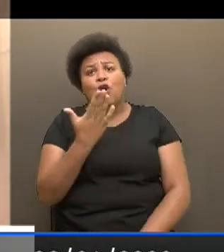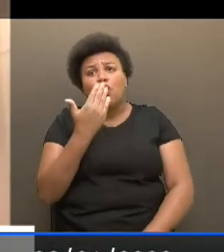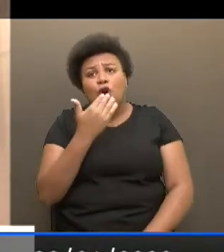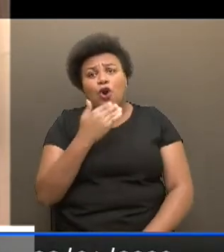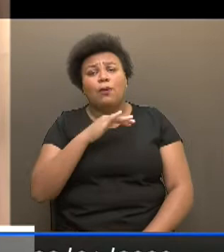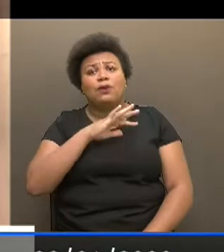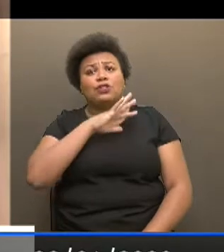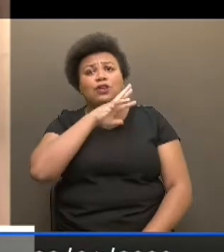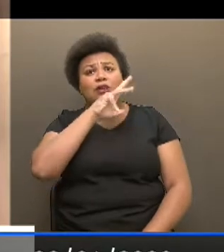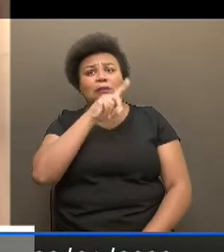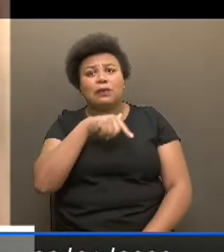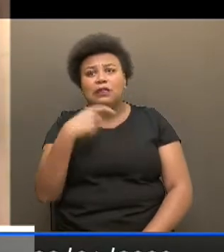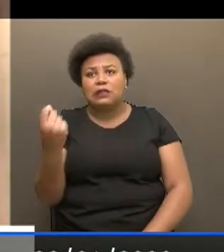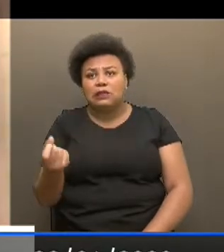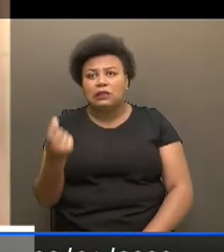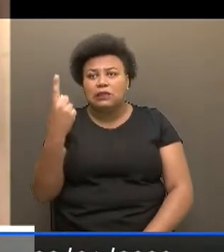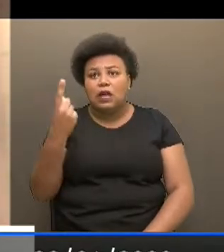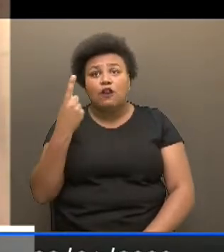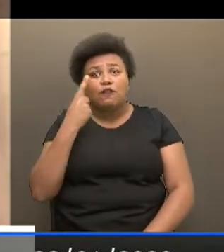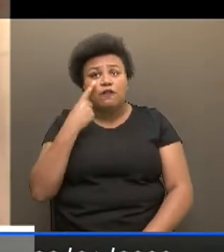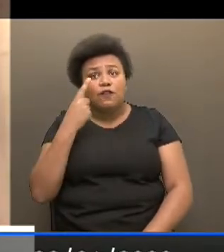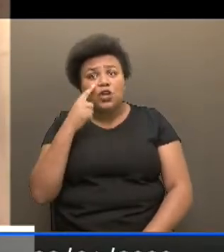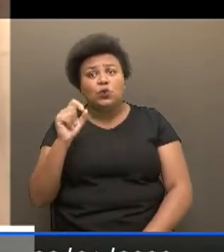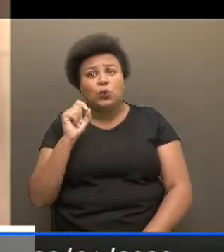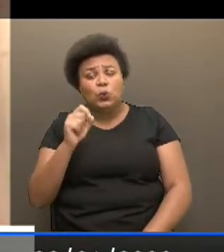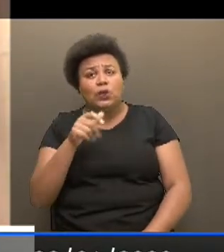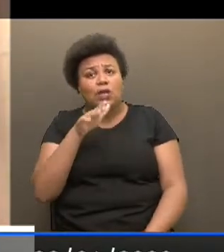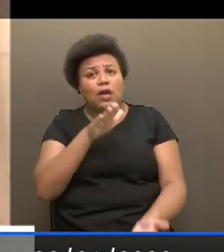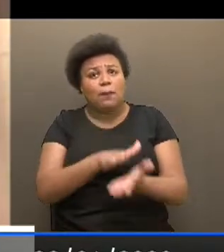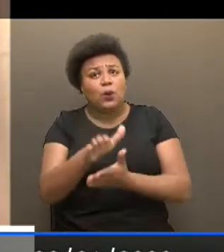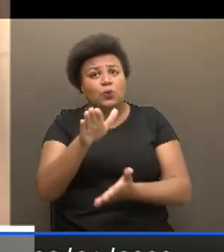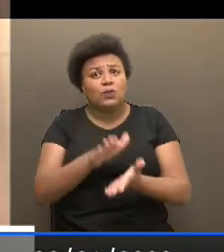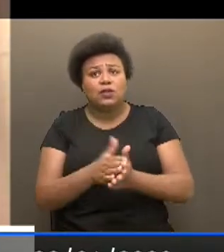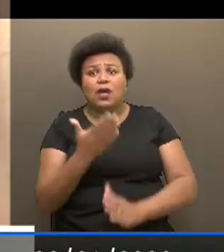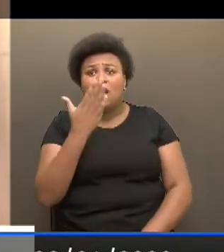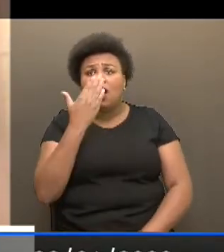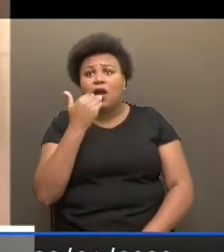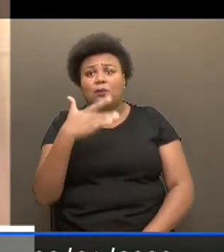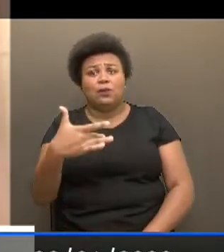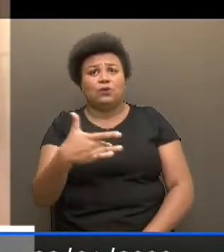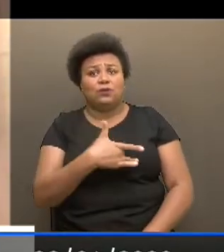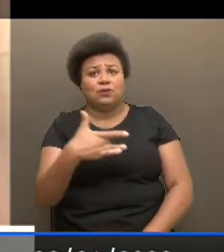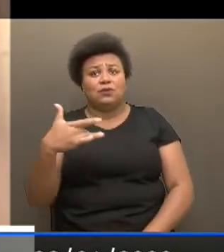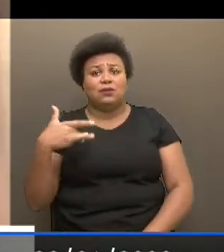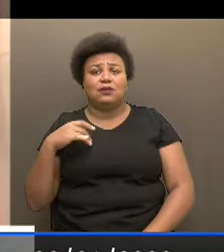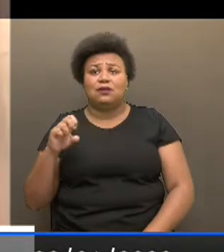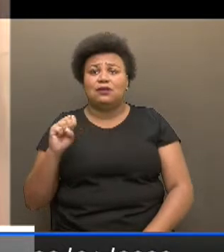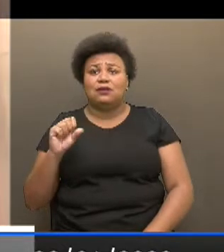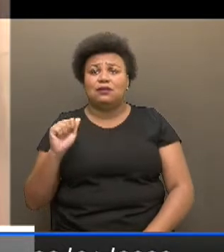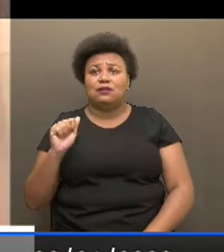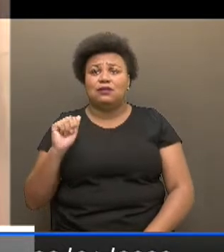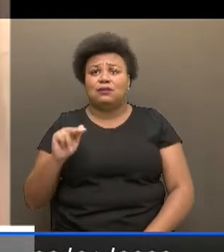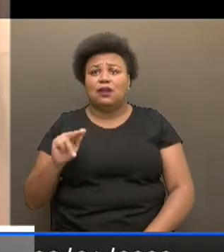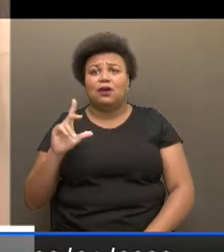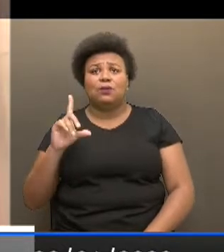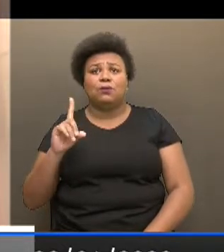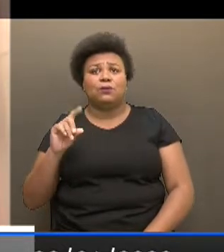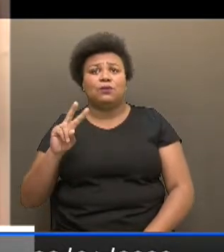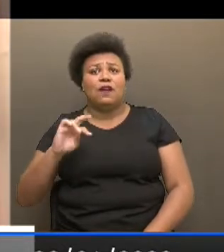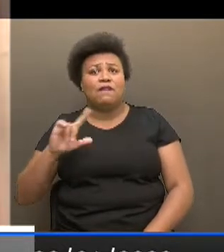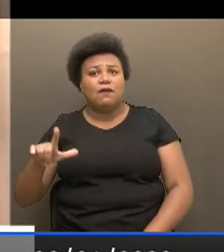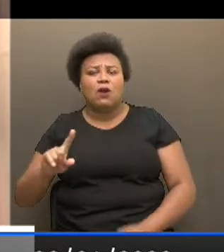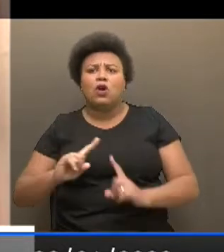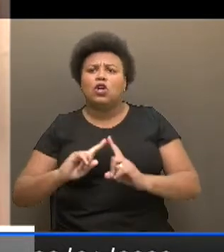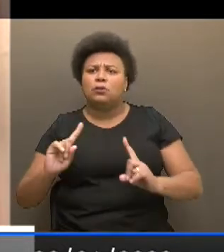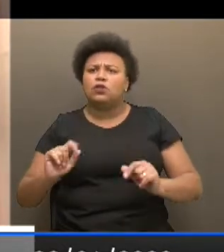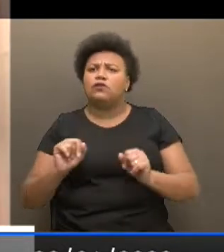animais exóticos, vejam vocês o que é produzir alimento saudável, é o nosso caso. Então, nós fizemos de tudo, mas não